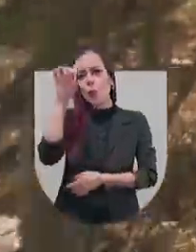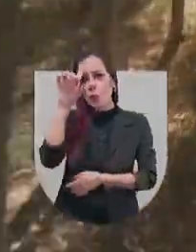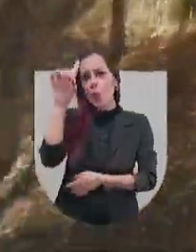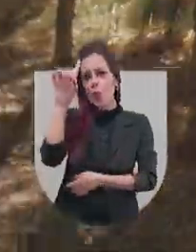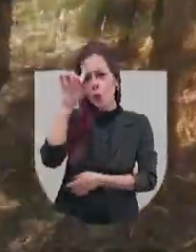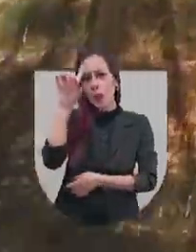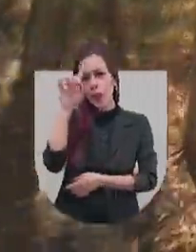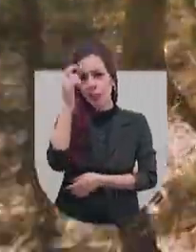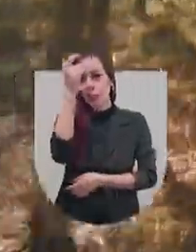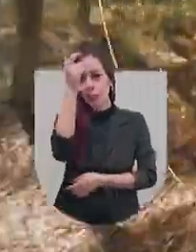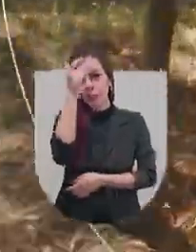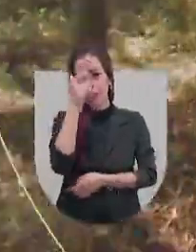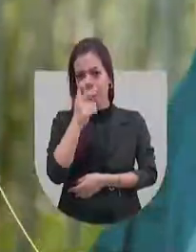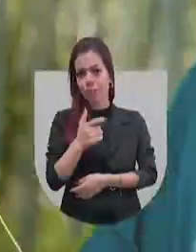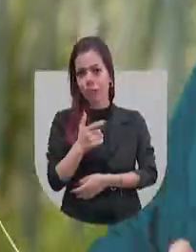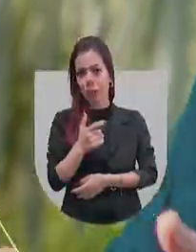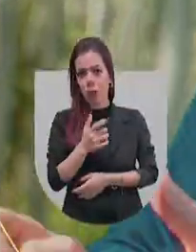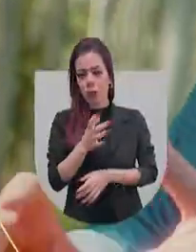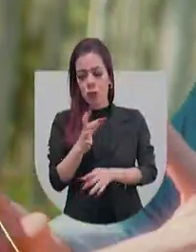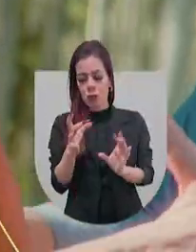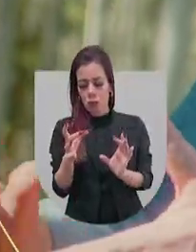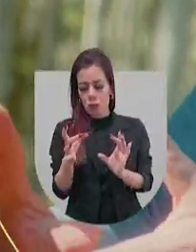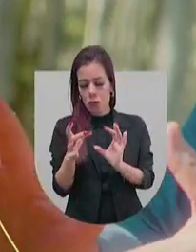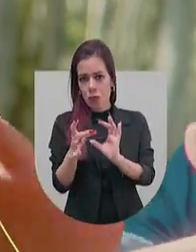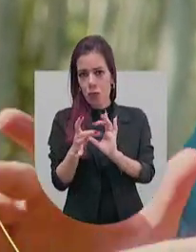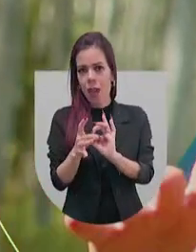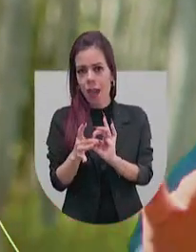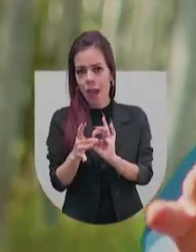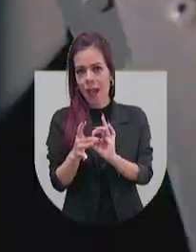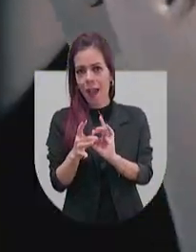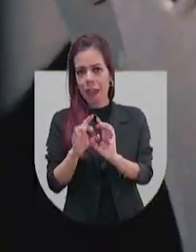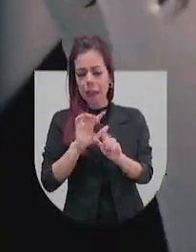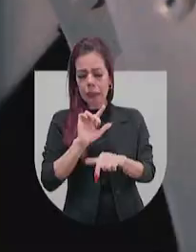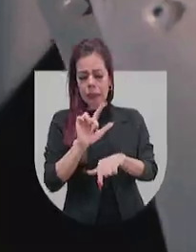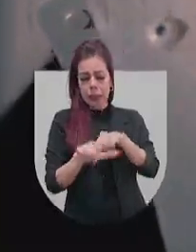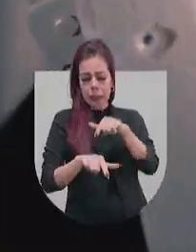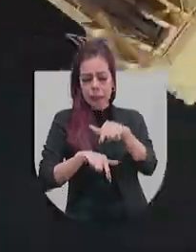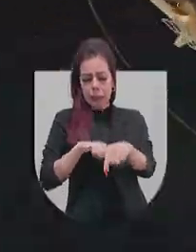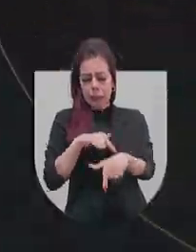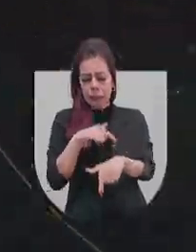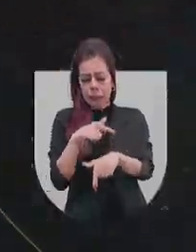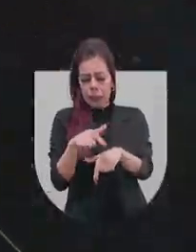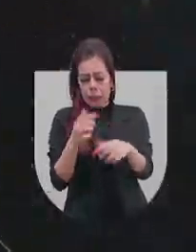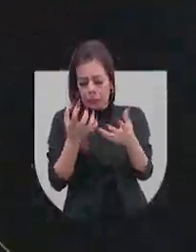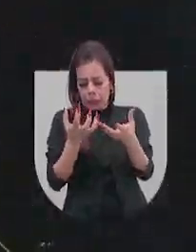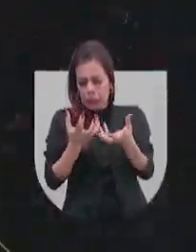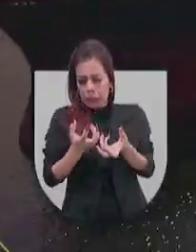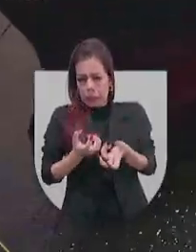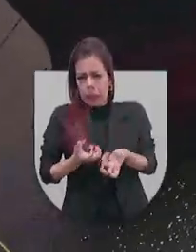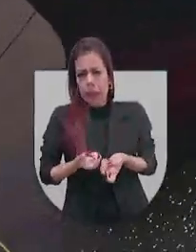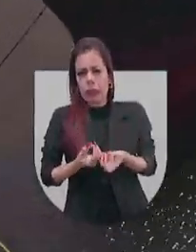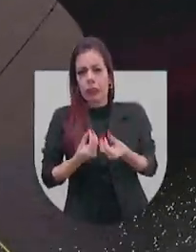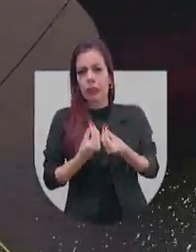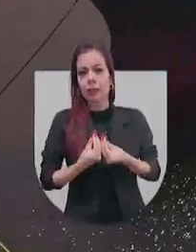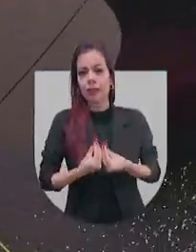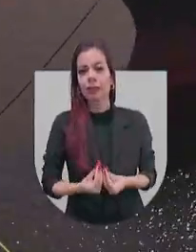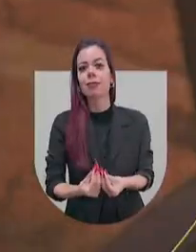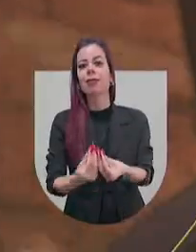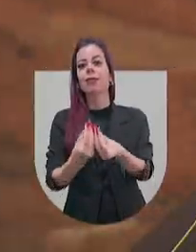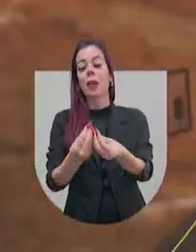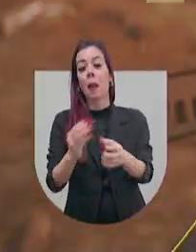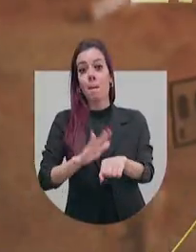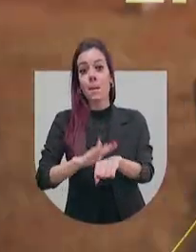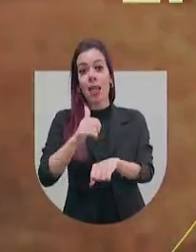após dia, eu sou o motivo dessa integração. Do trabalho duro que vira exportação. Das mais